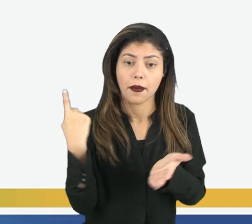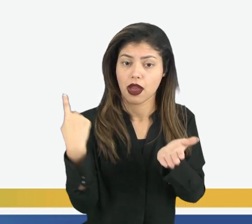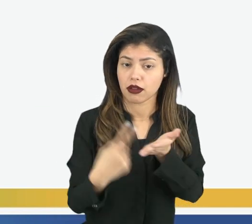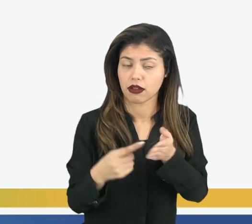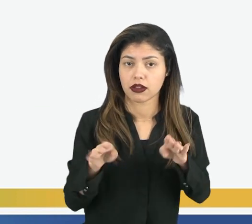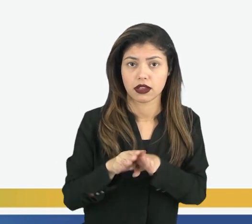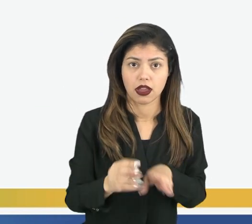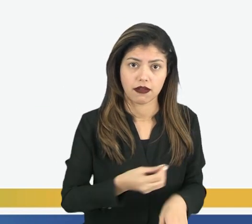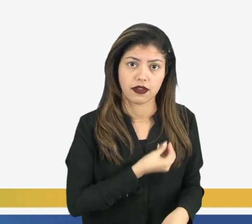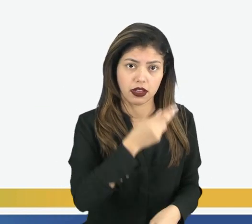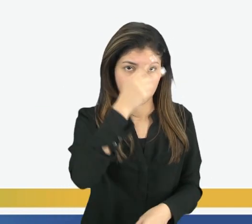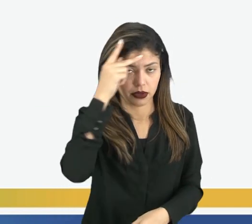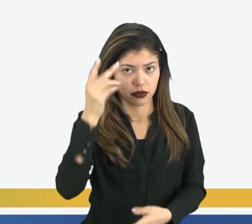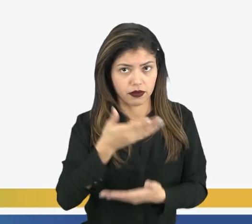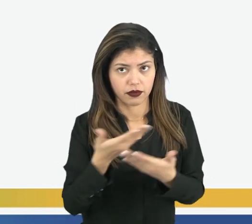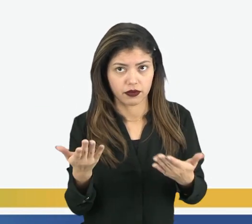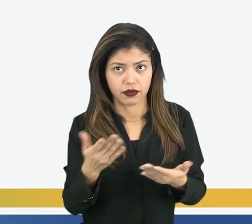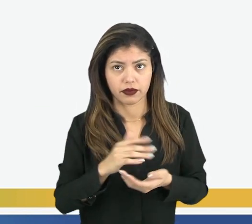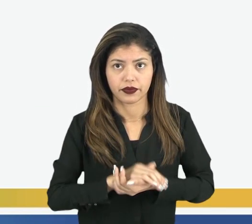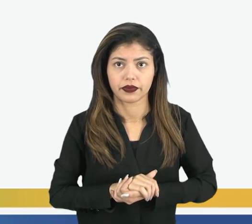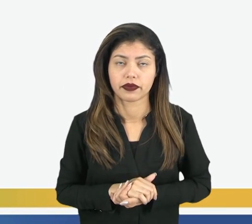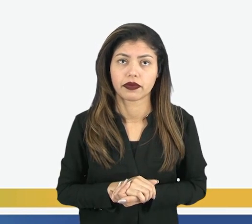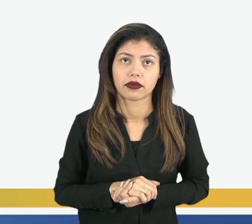para a vida de uma pessoa.